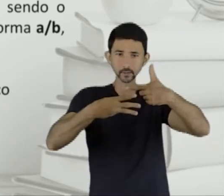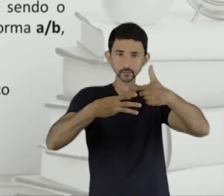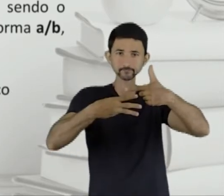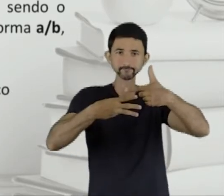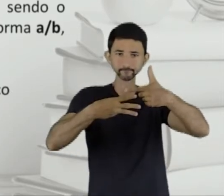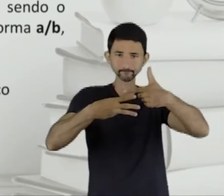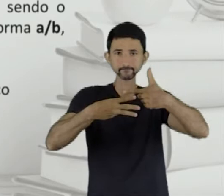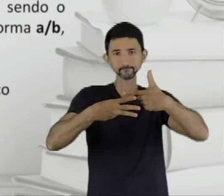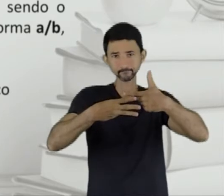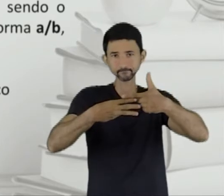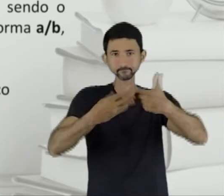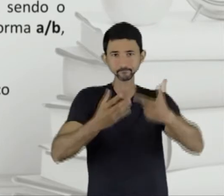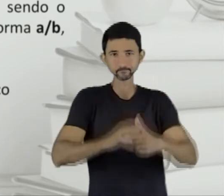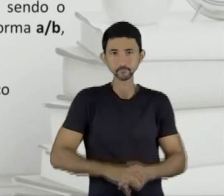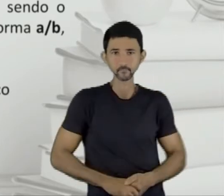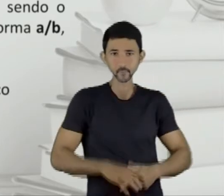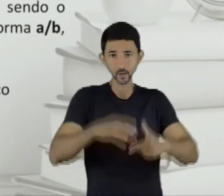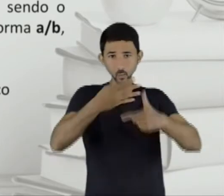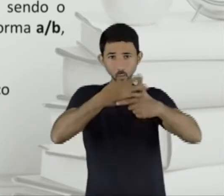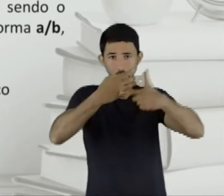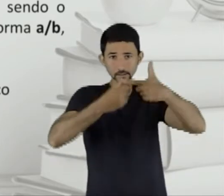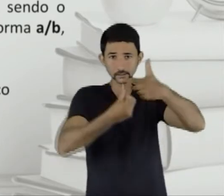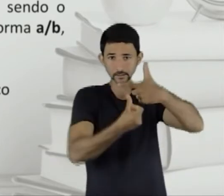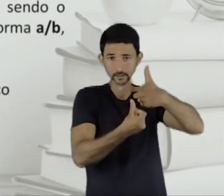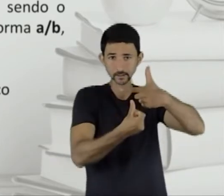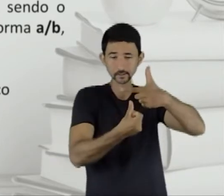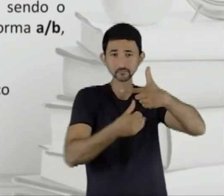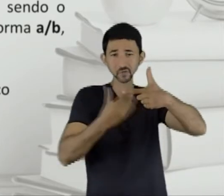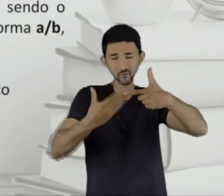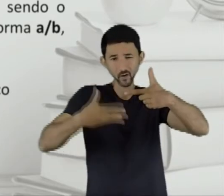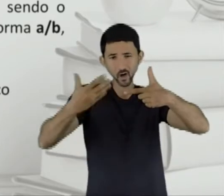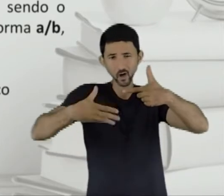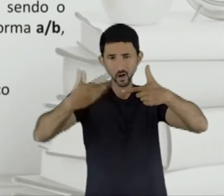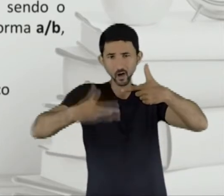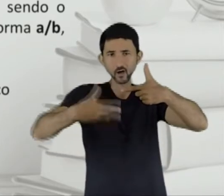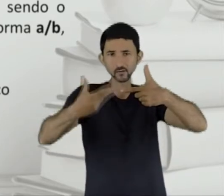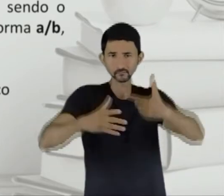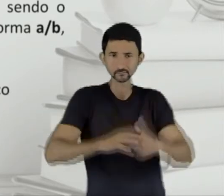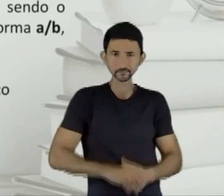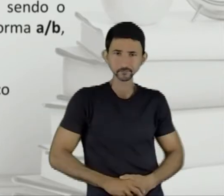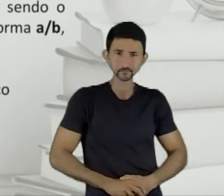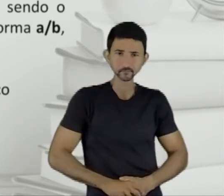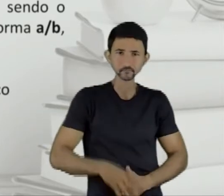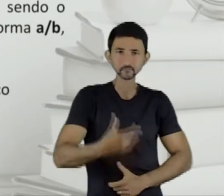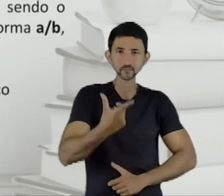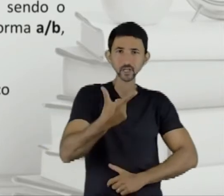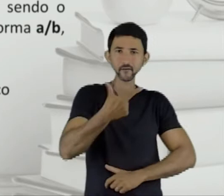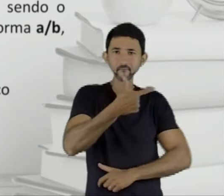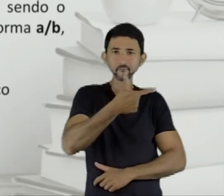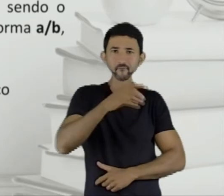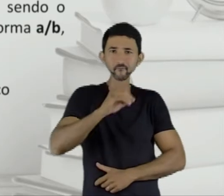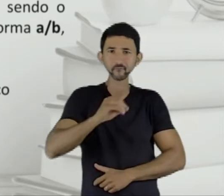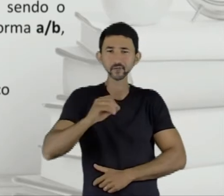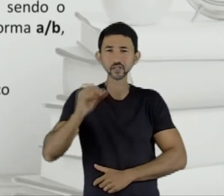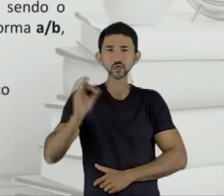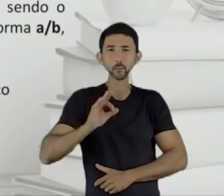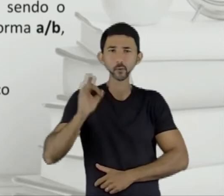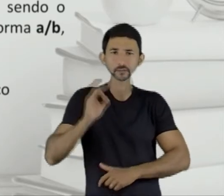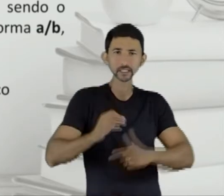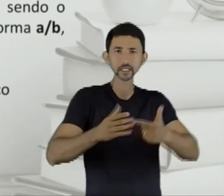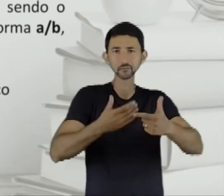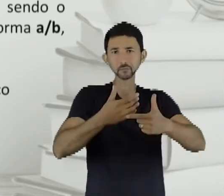são equivalentes, 2/3 e 4/6. E assim sucessivamente, o 20%, 20 em cima, o 100